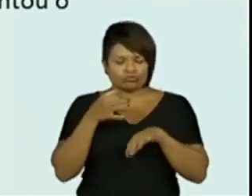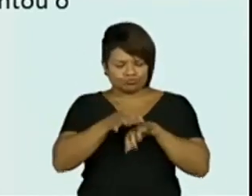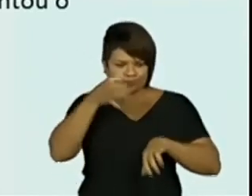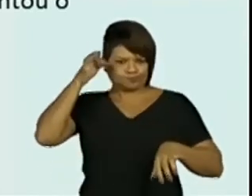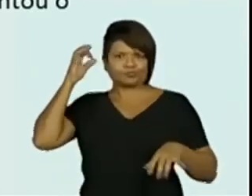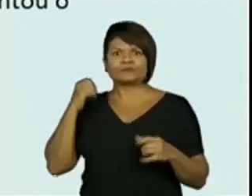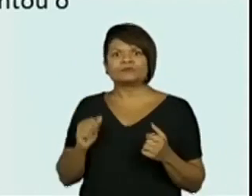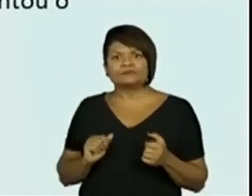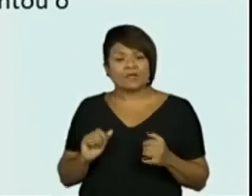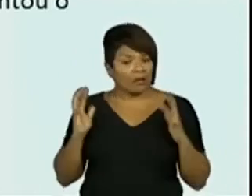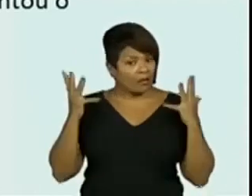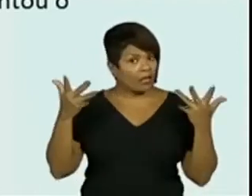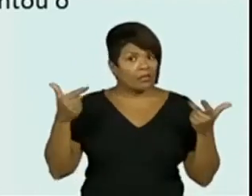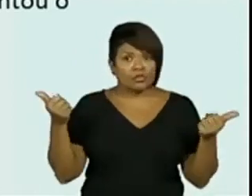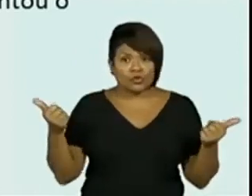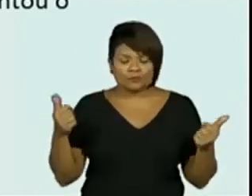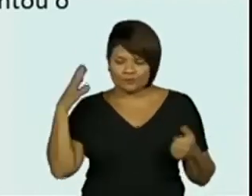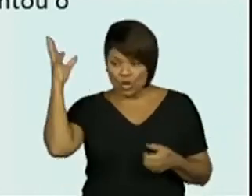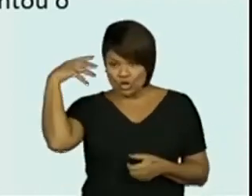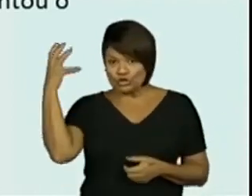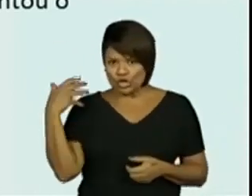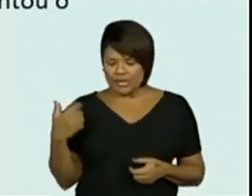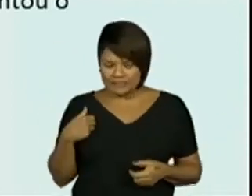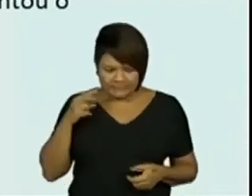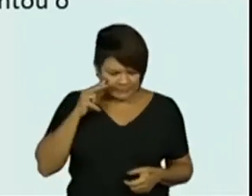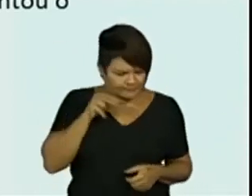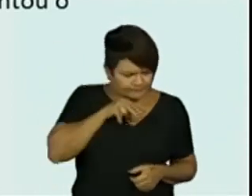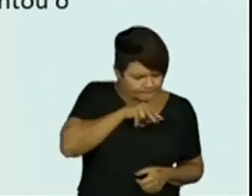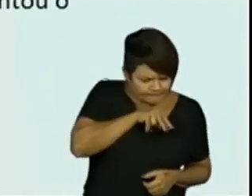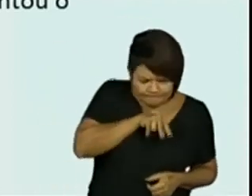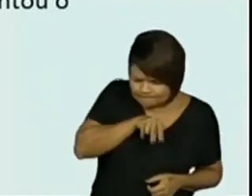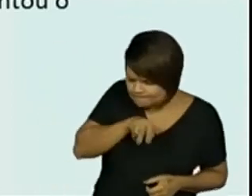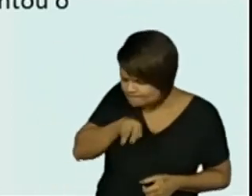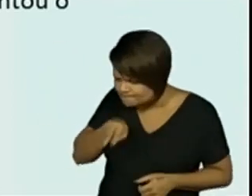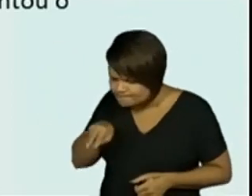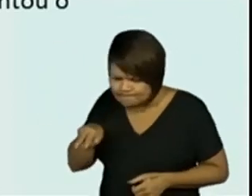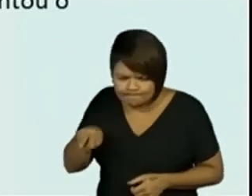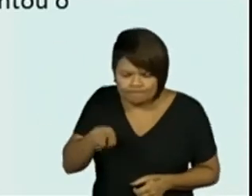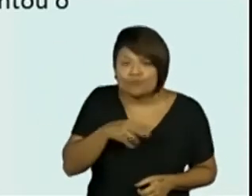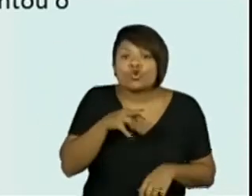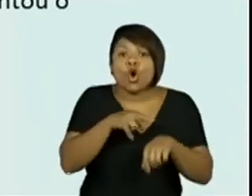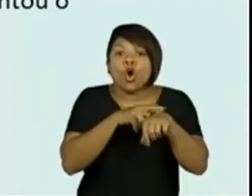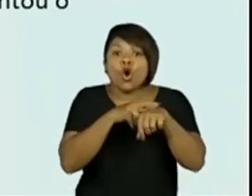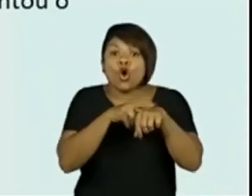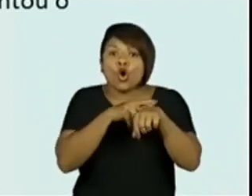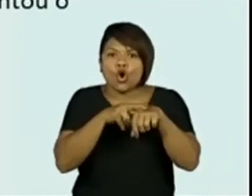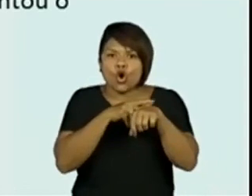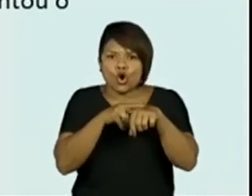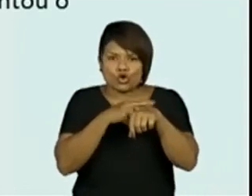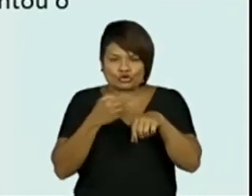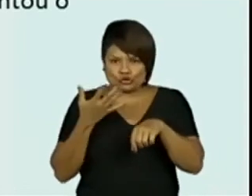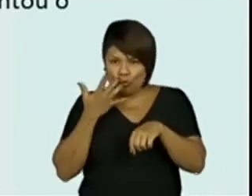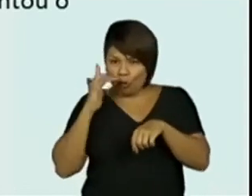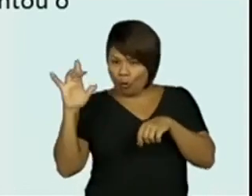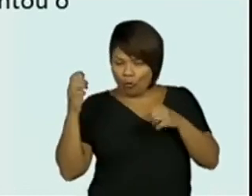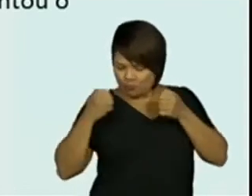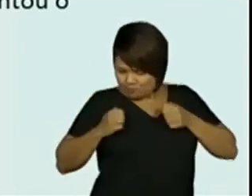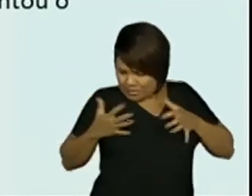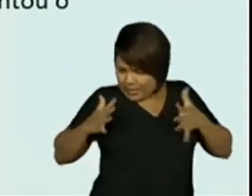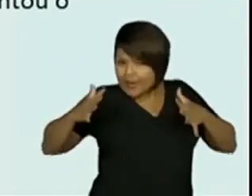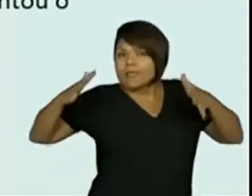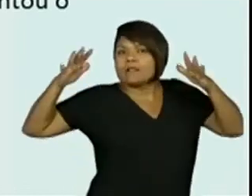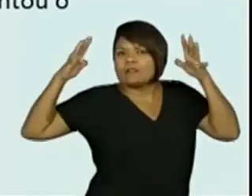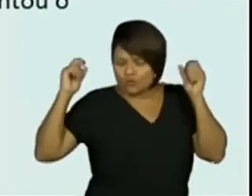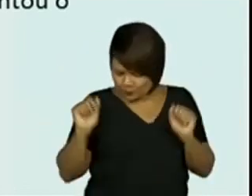demais. Doralice escolheu um roxo estampado de flores e folhas, com muito ouro e muito brilho.